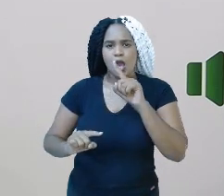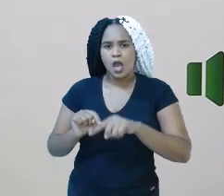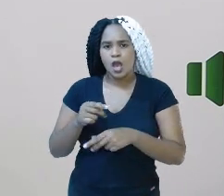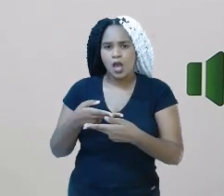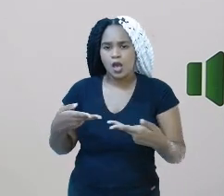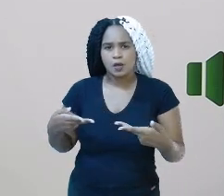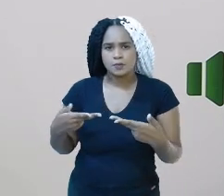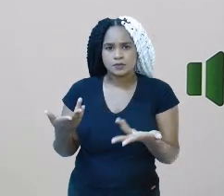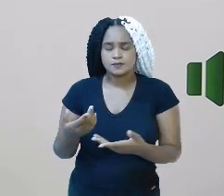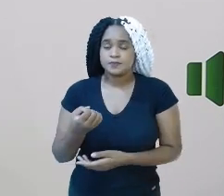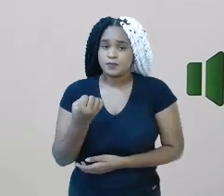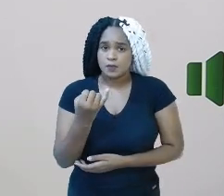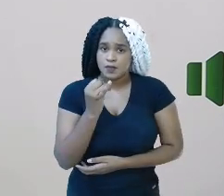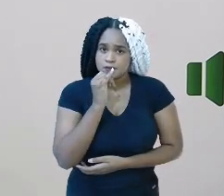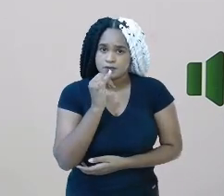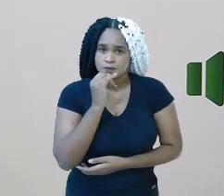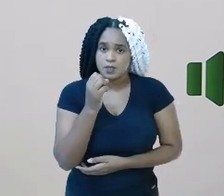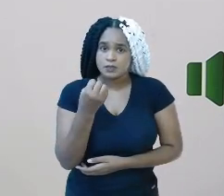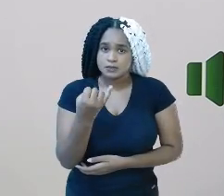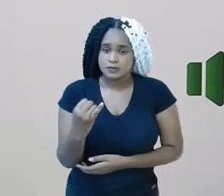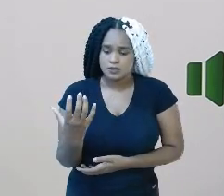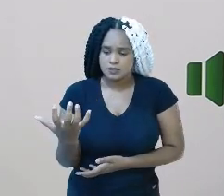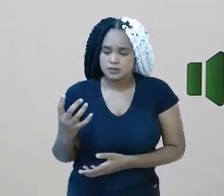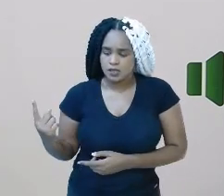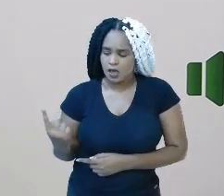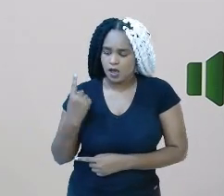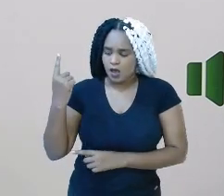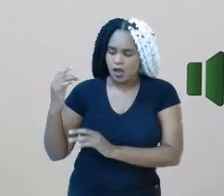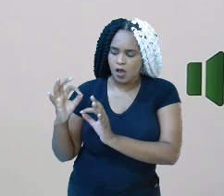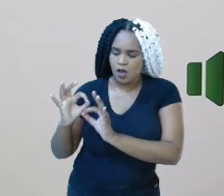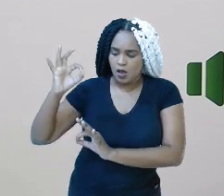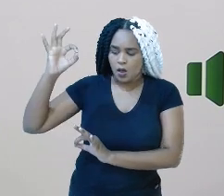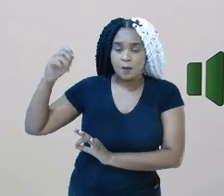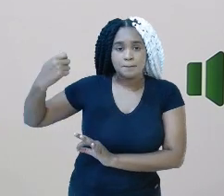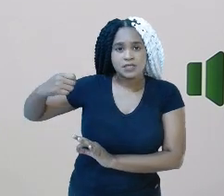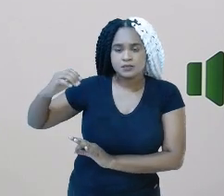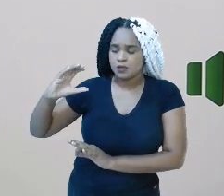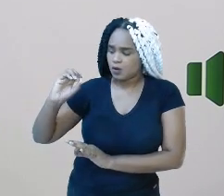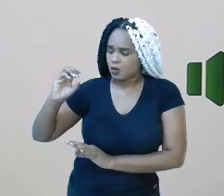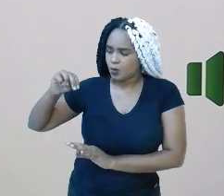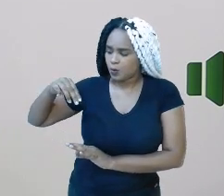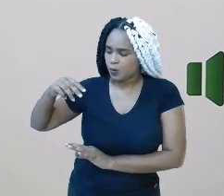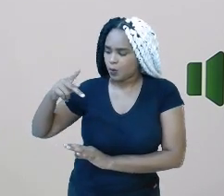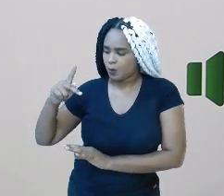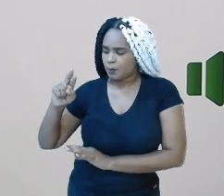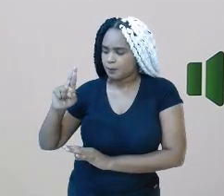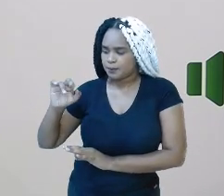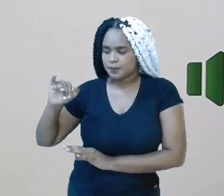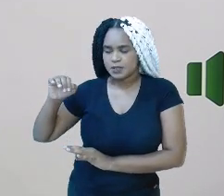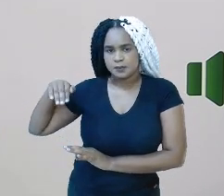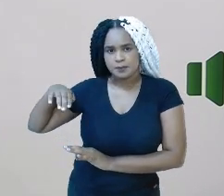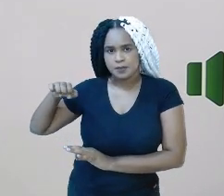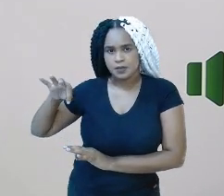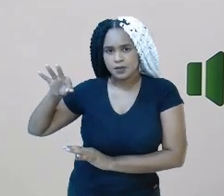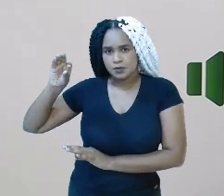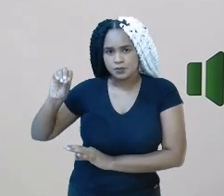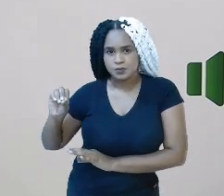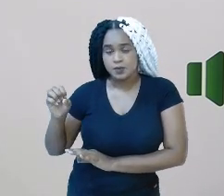Se você quer altura, você usa comprimento. Se você quer medir o tamanho de